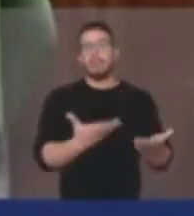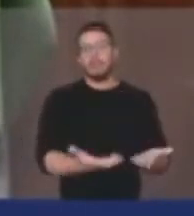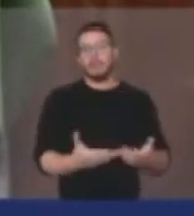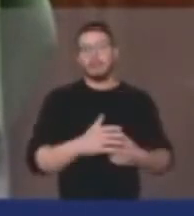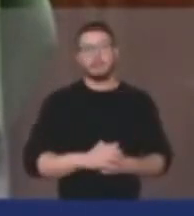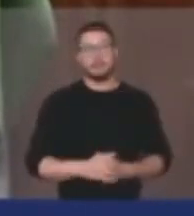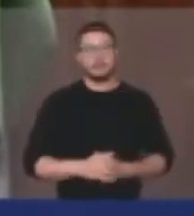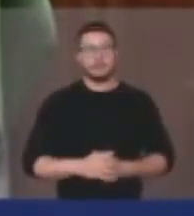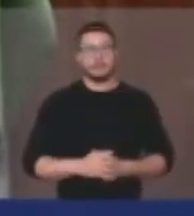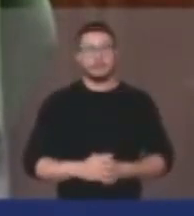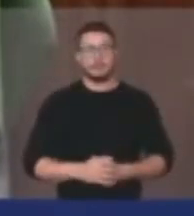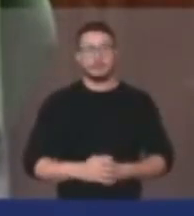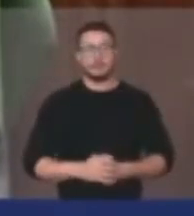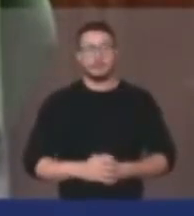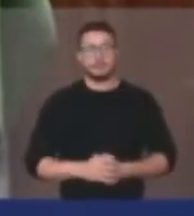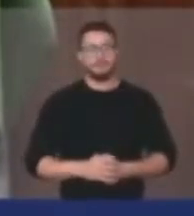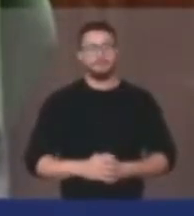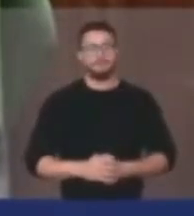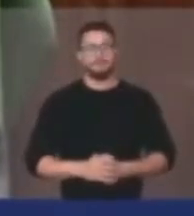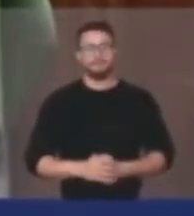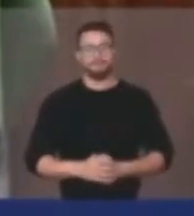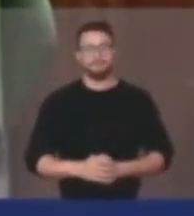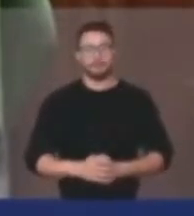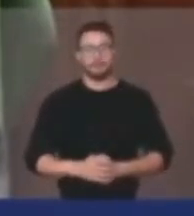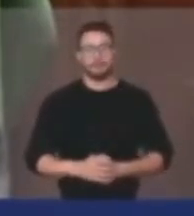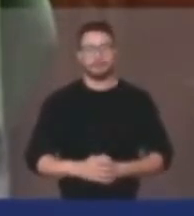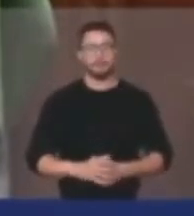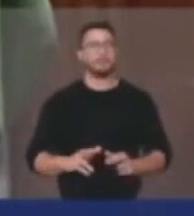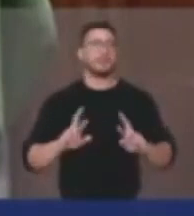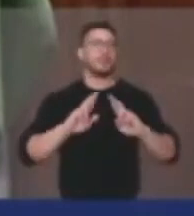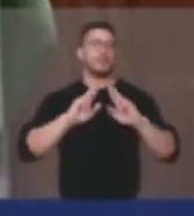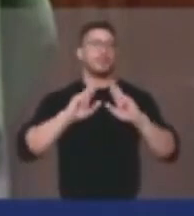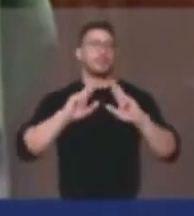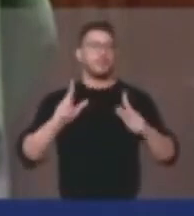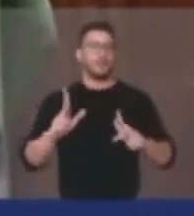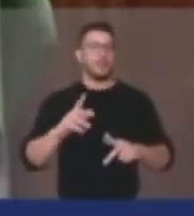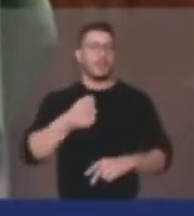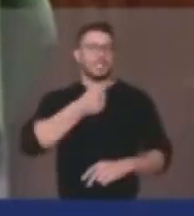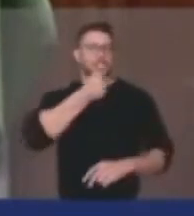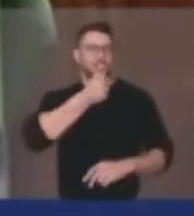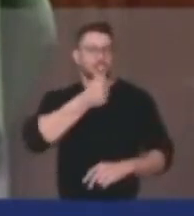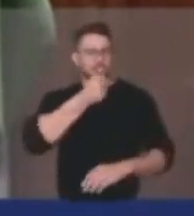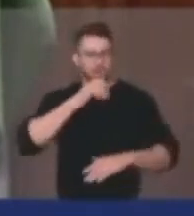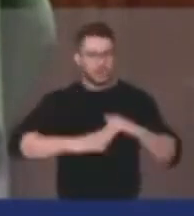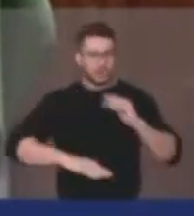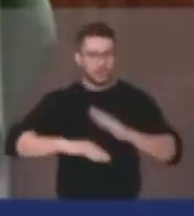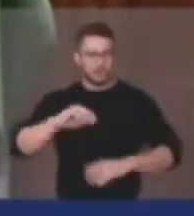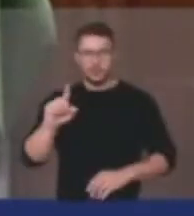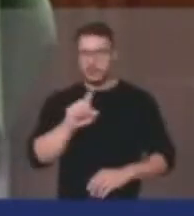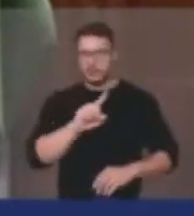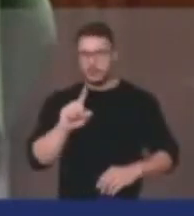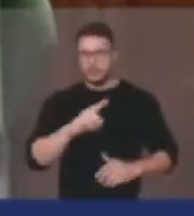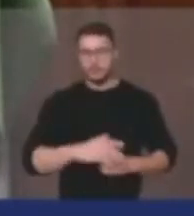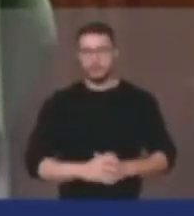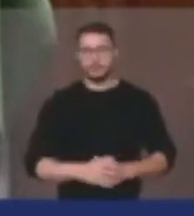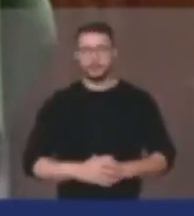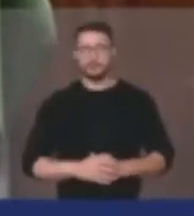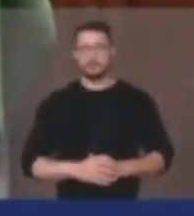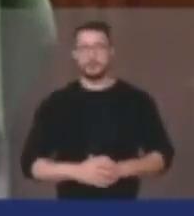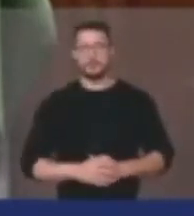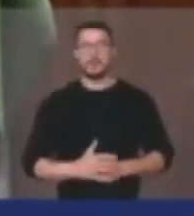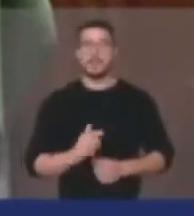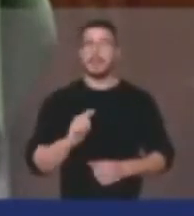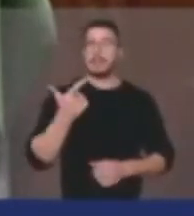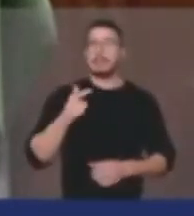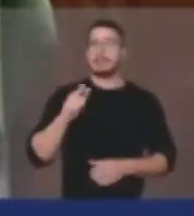jamais pode ser caracterizado como jornalismo. Não há uma pergunta que questione